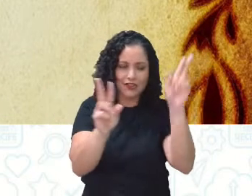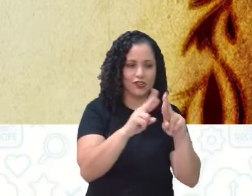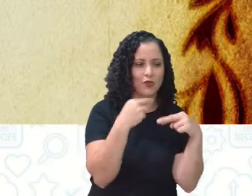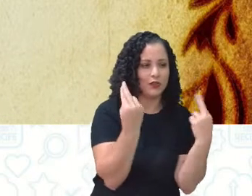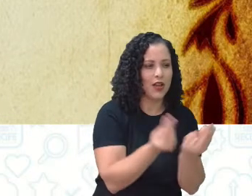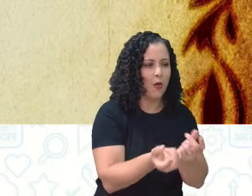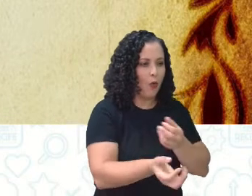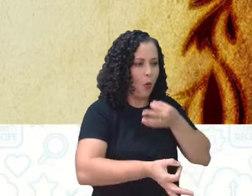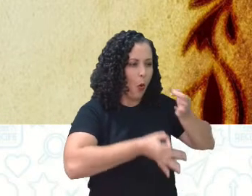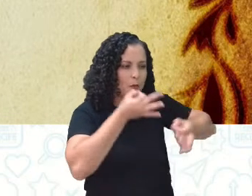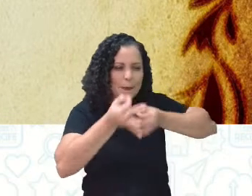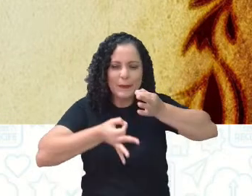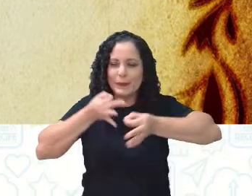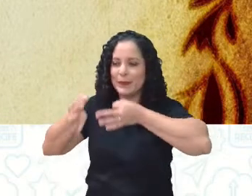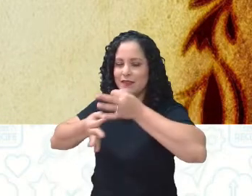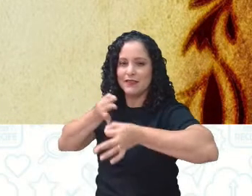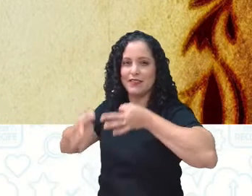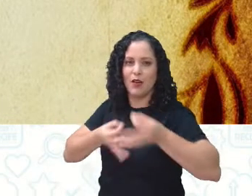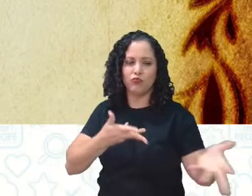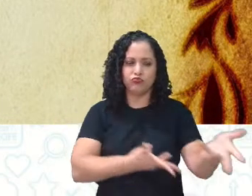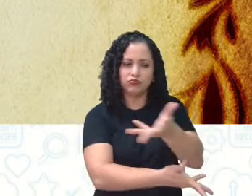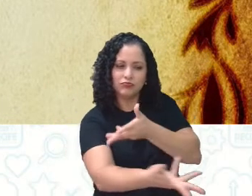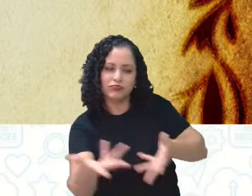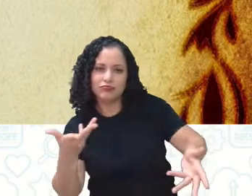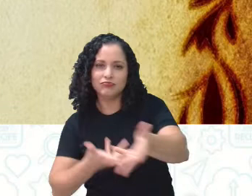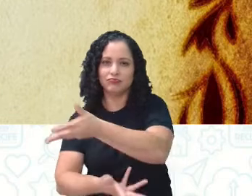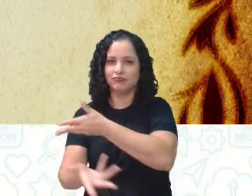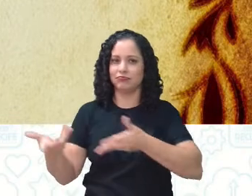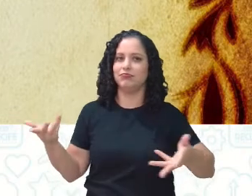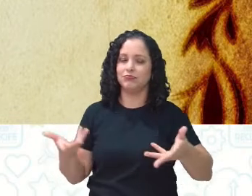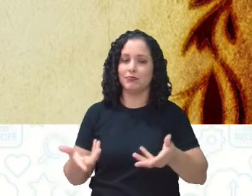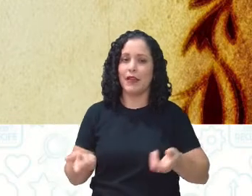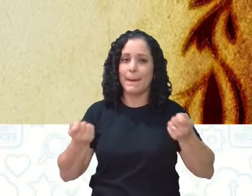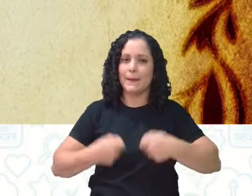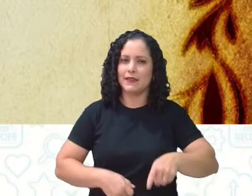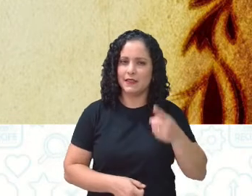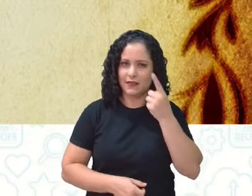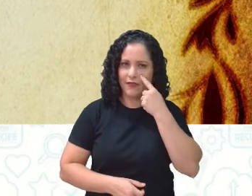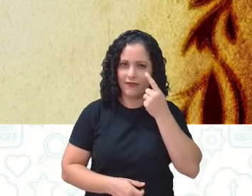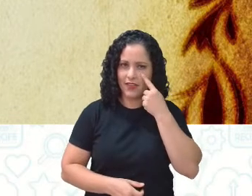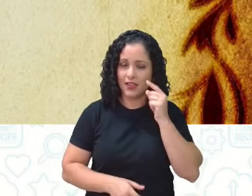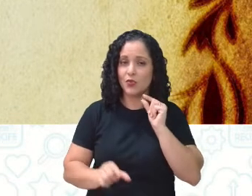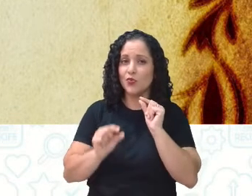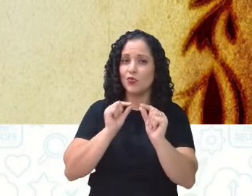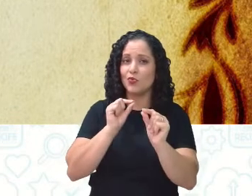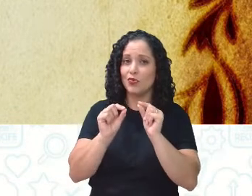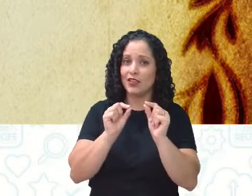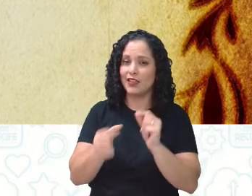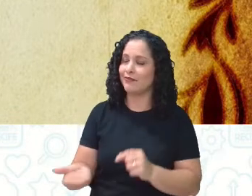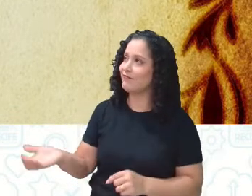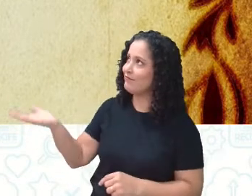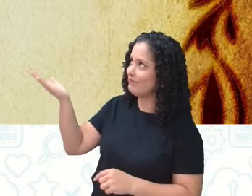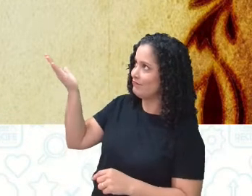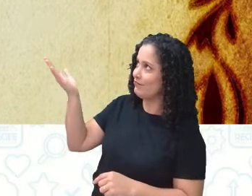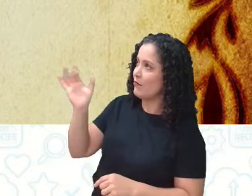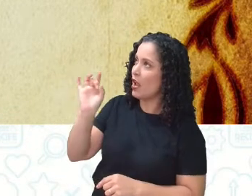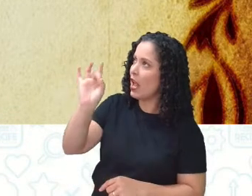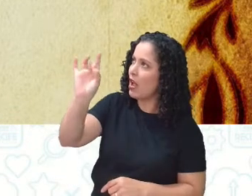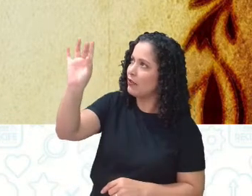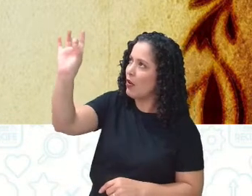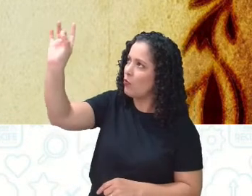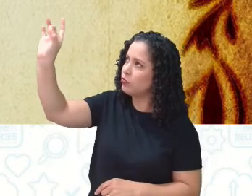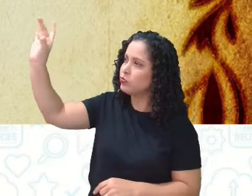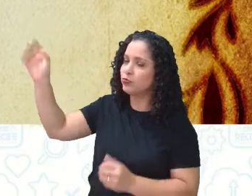e salões literários. A gente tem que frisar, gente, observem a imagem, que muitos desses pensadores,